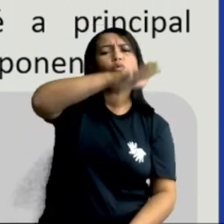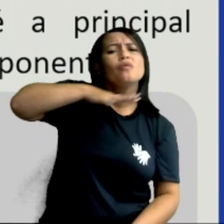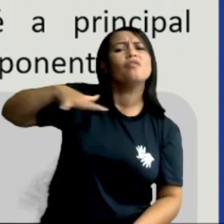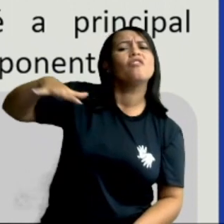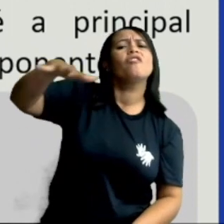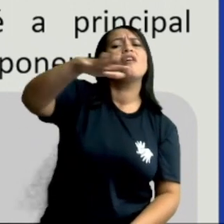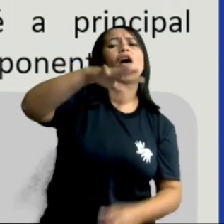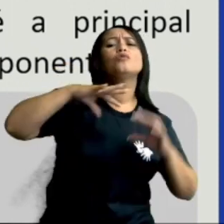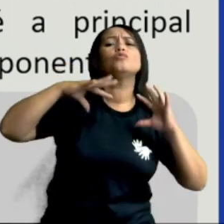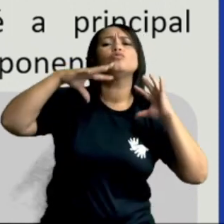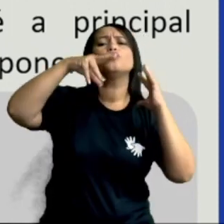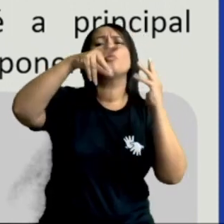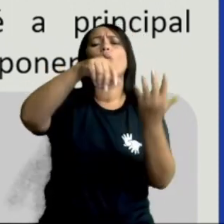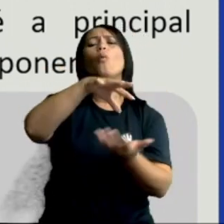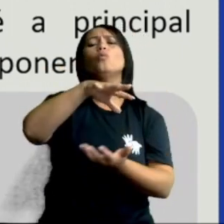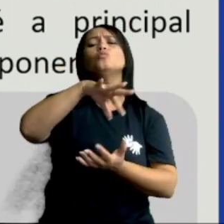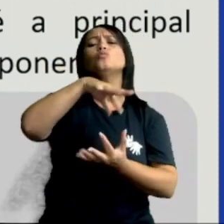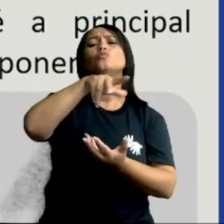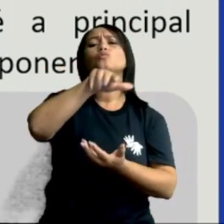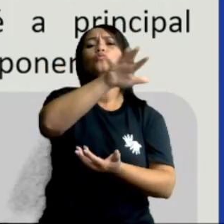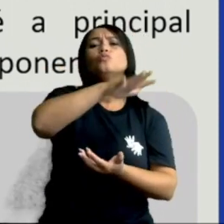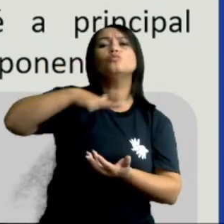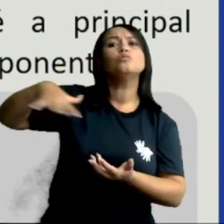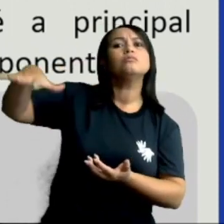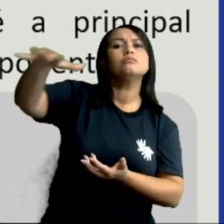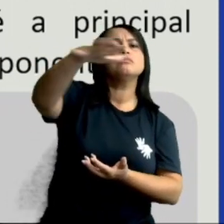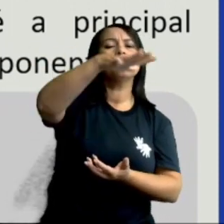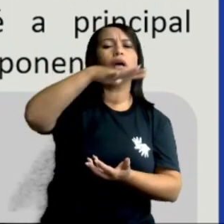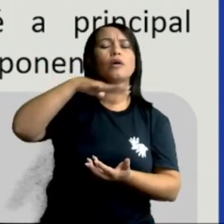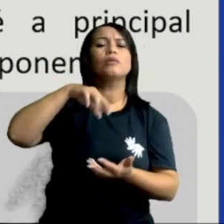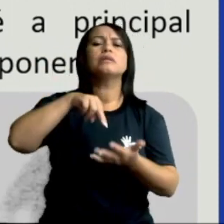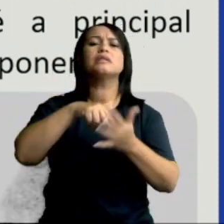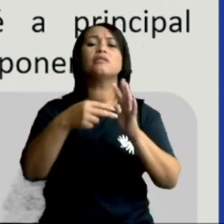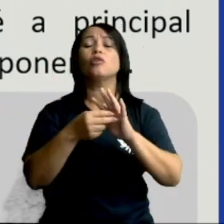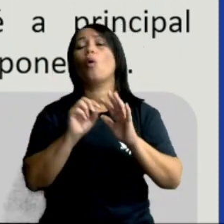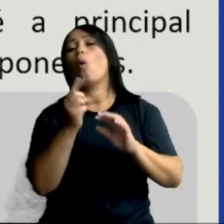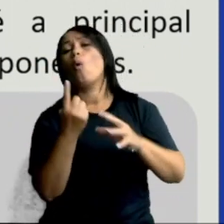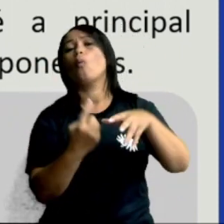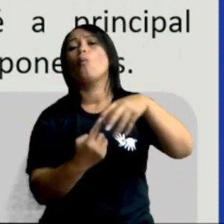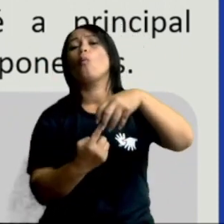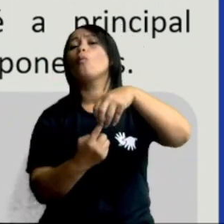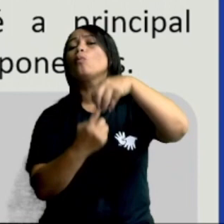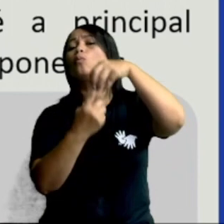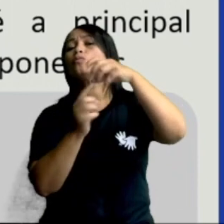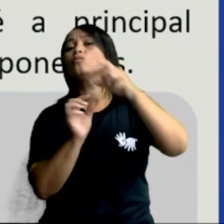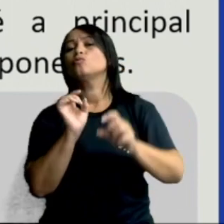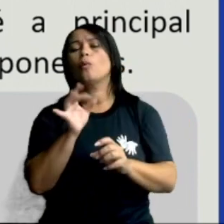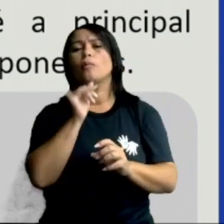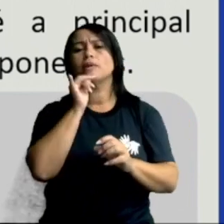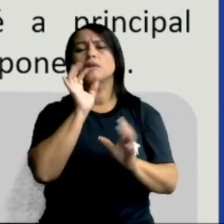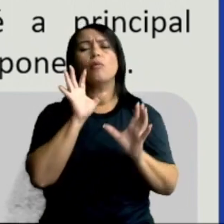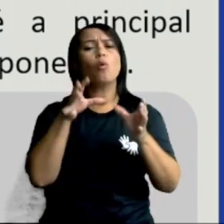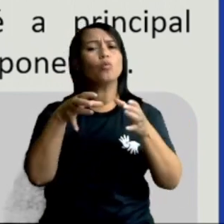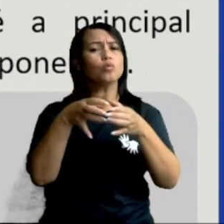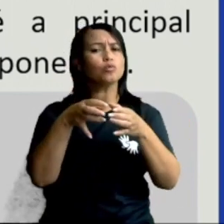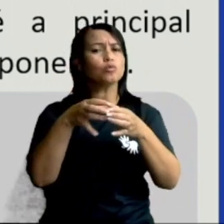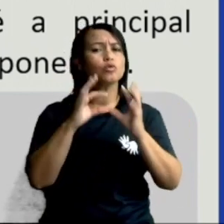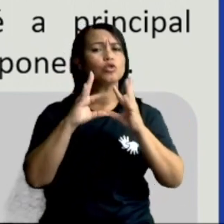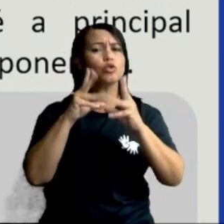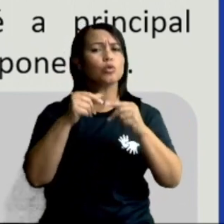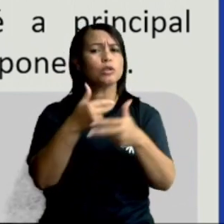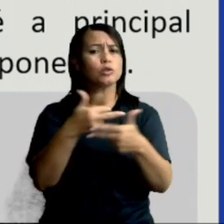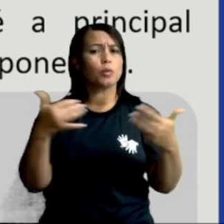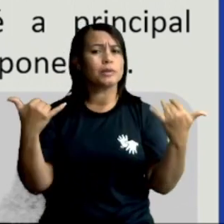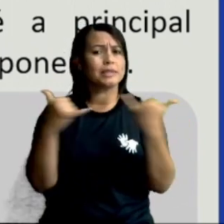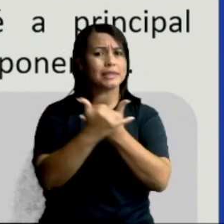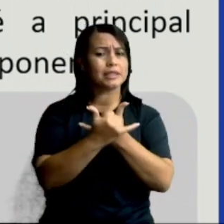todo inteiro ou tudo em um só e corresponde ao conjunto de toda a matéria e energia